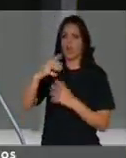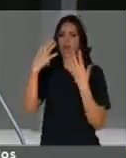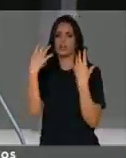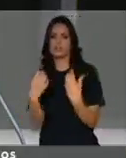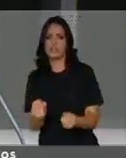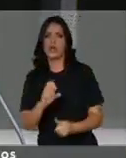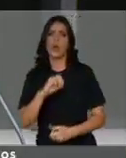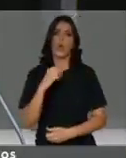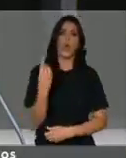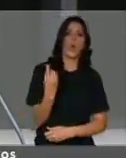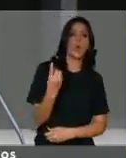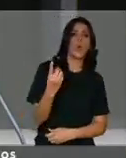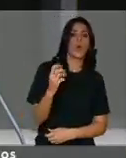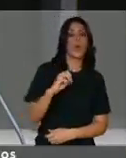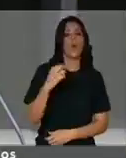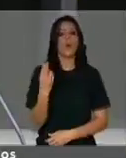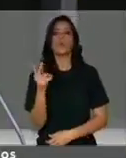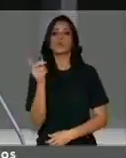ou não,